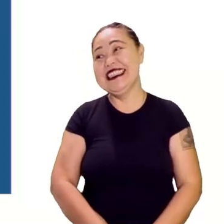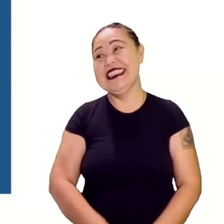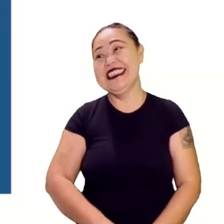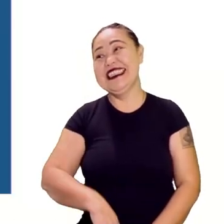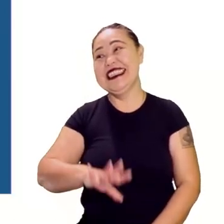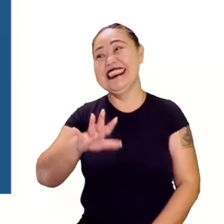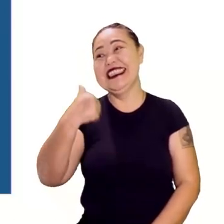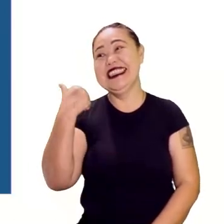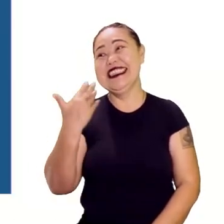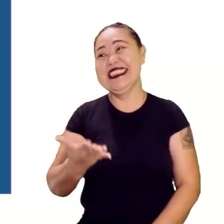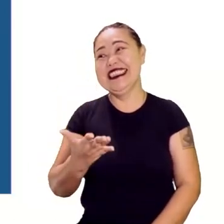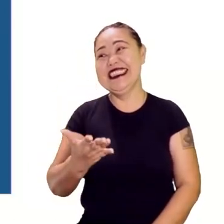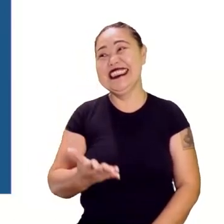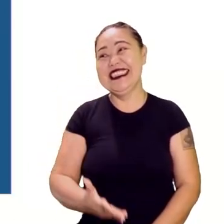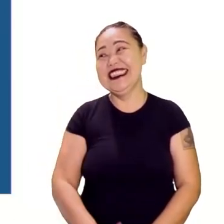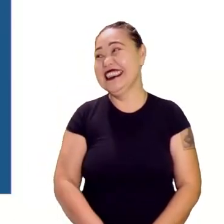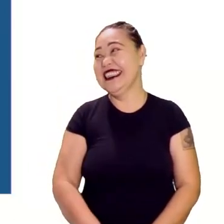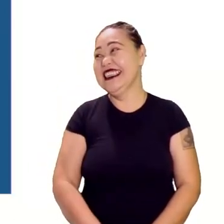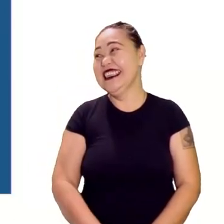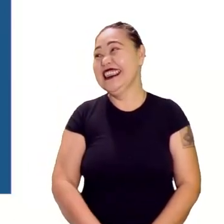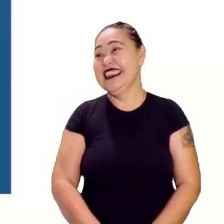Poxa, poxa!